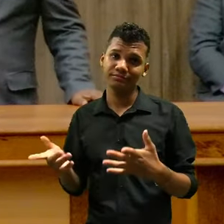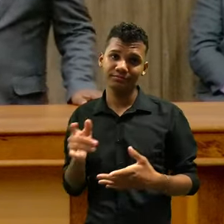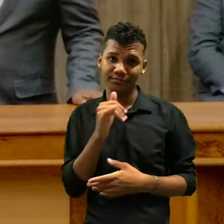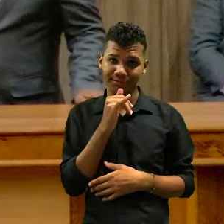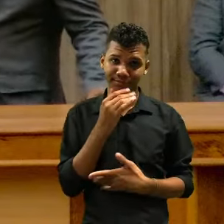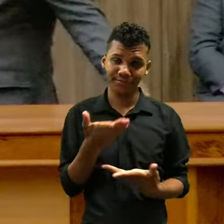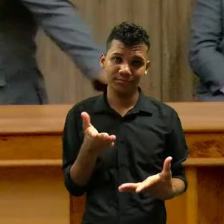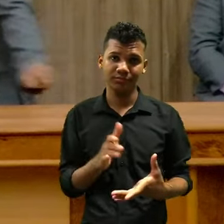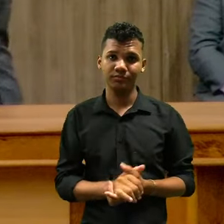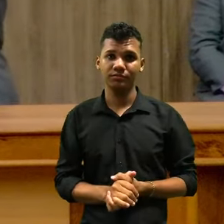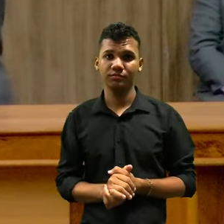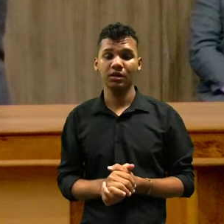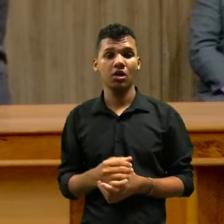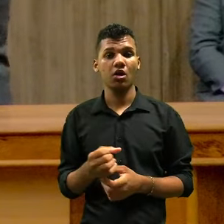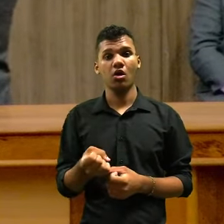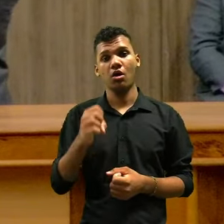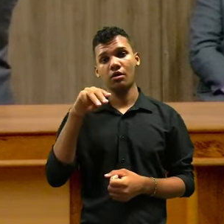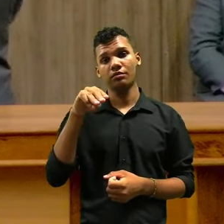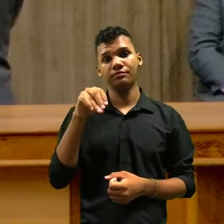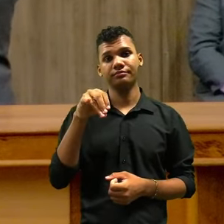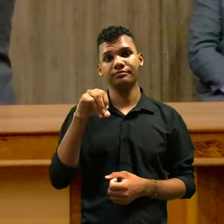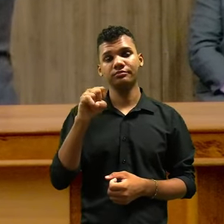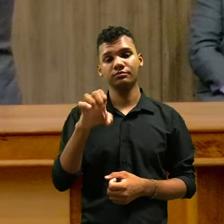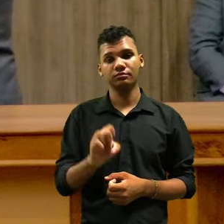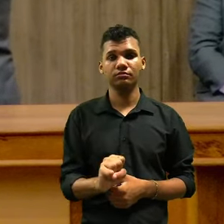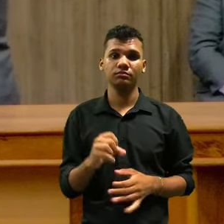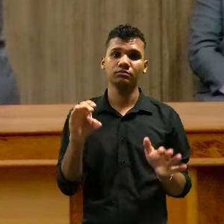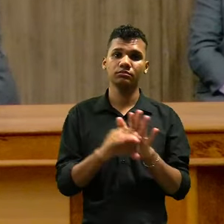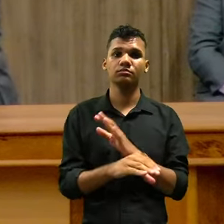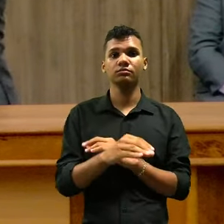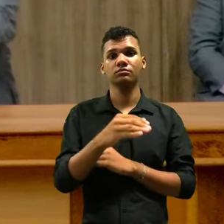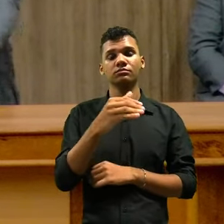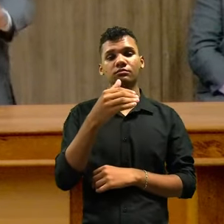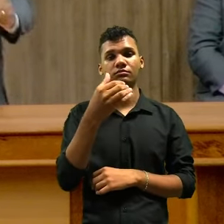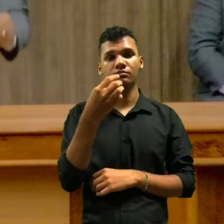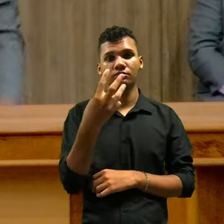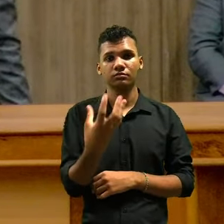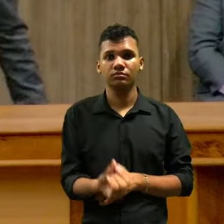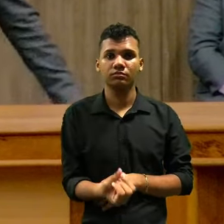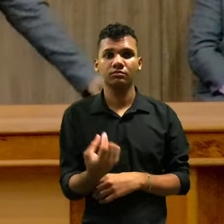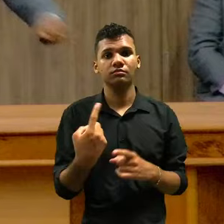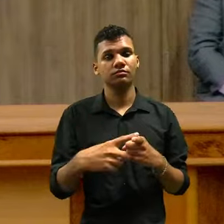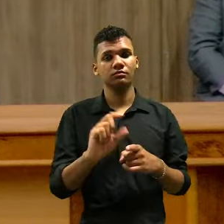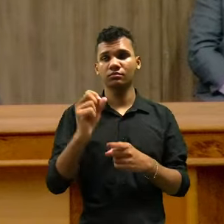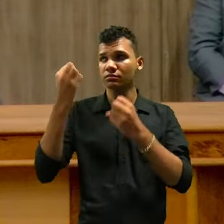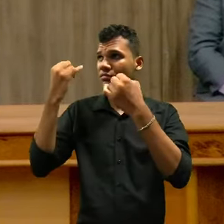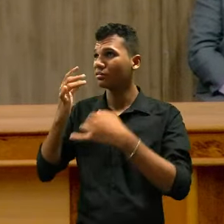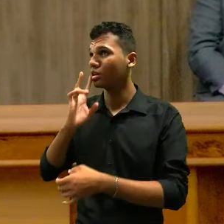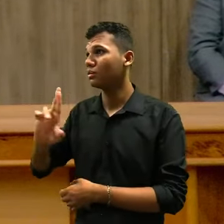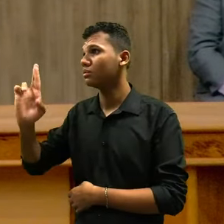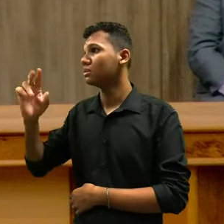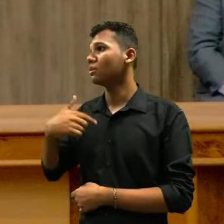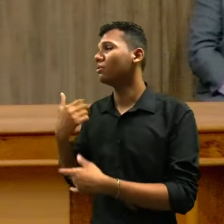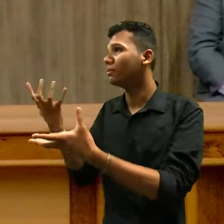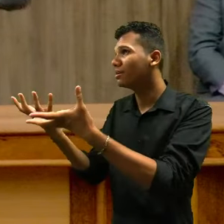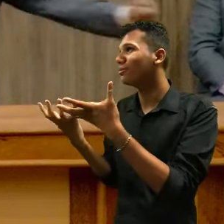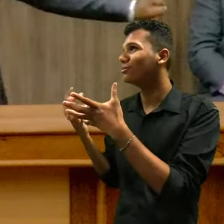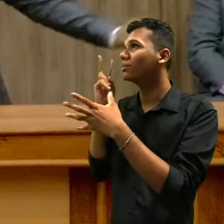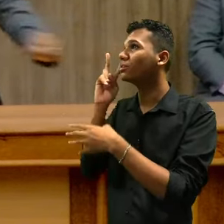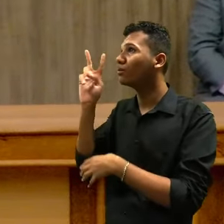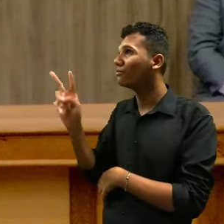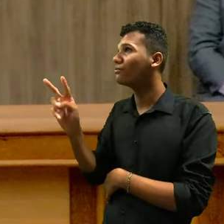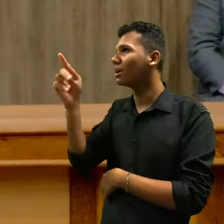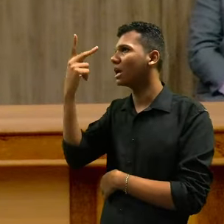internet Moisés tá lá no 33 ele não se aquietou ele disse Senhor eu quero ver a tua